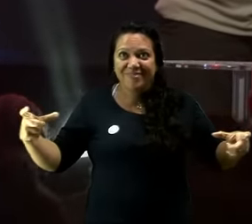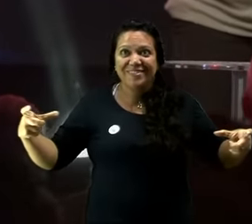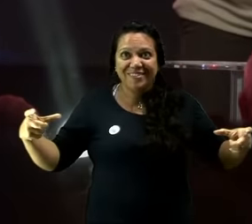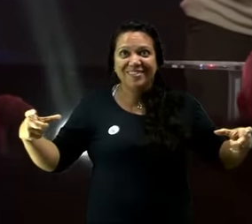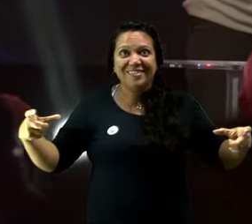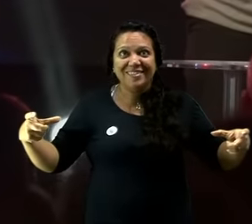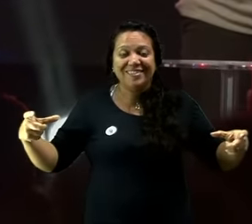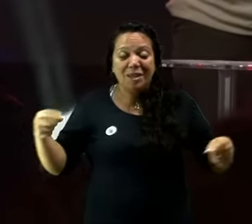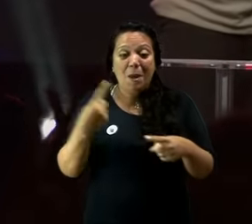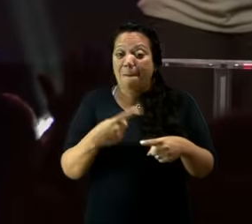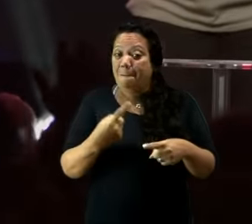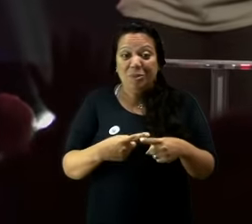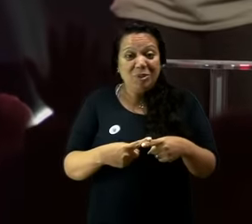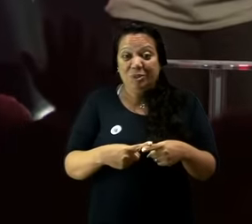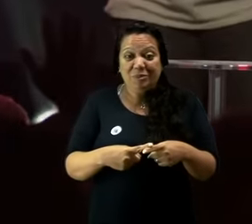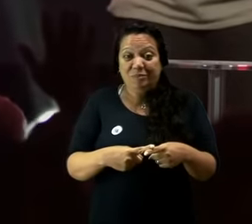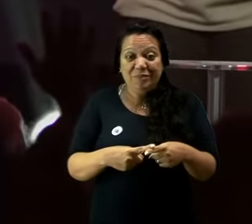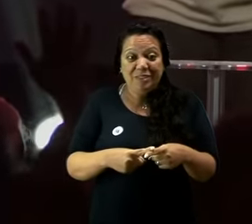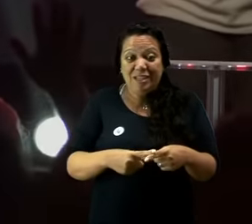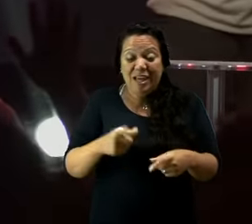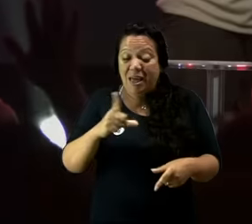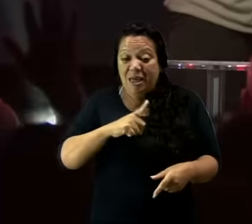porque não vai dar mais.